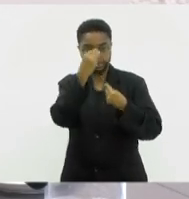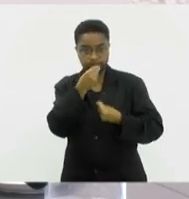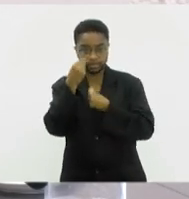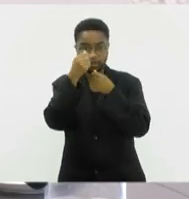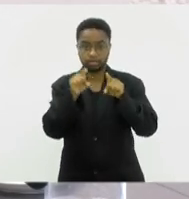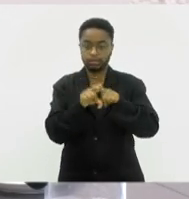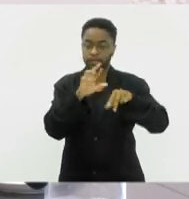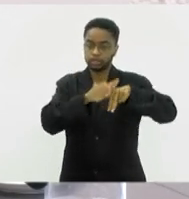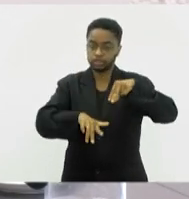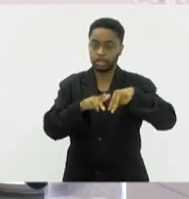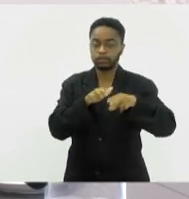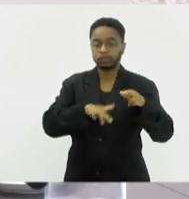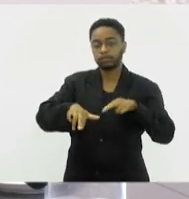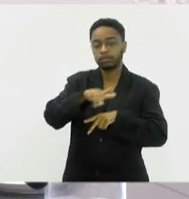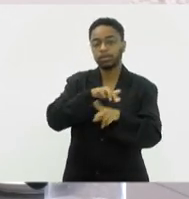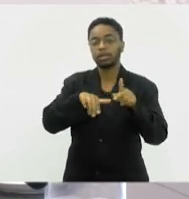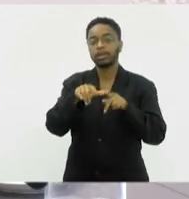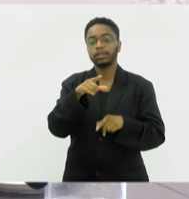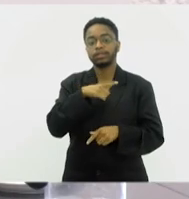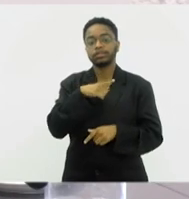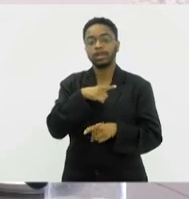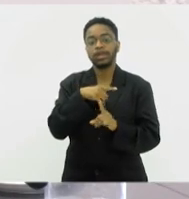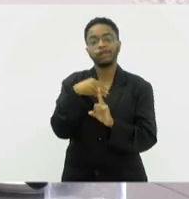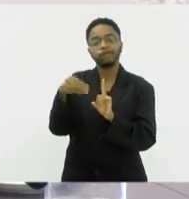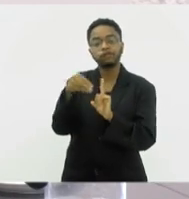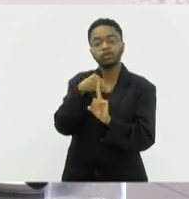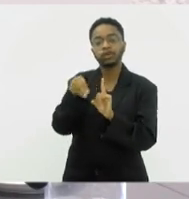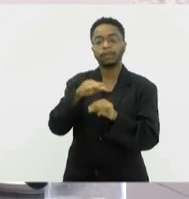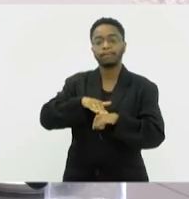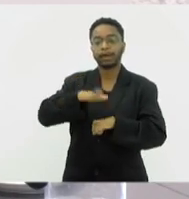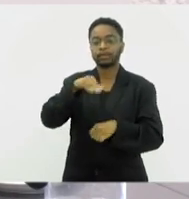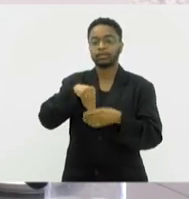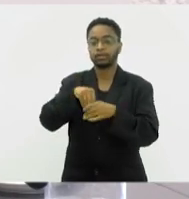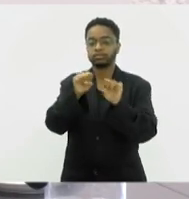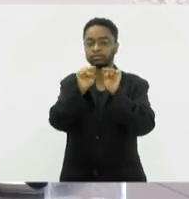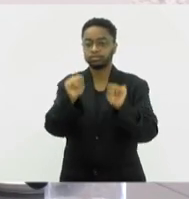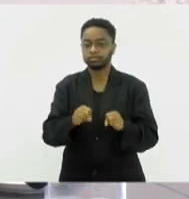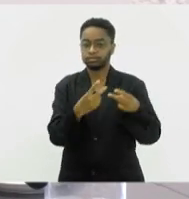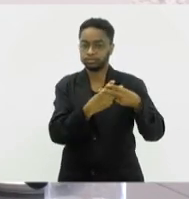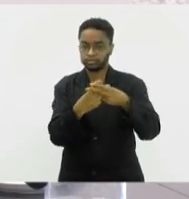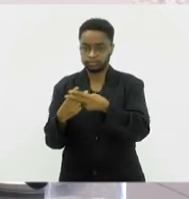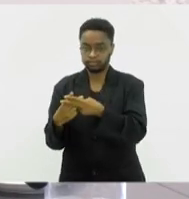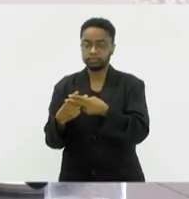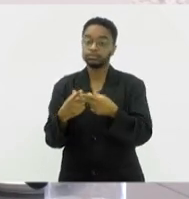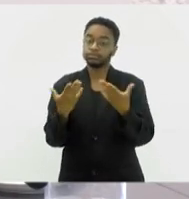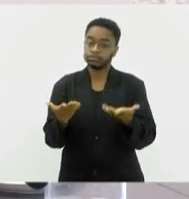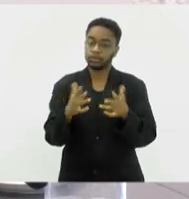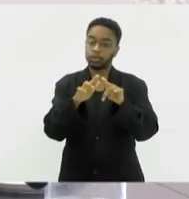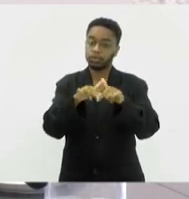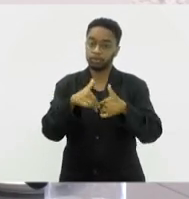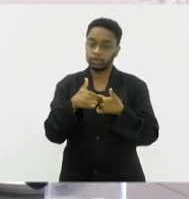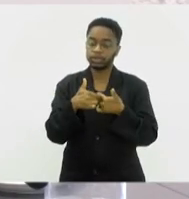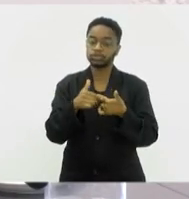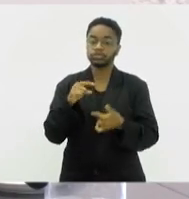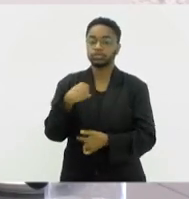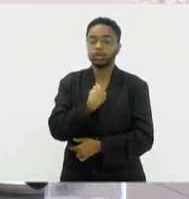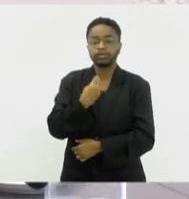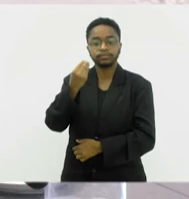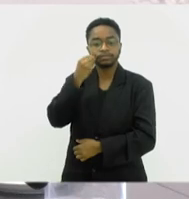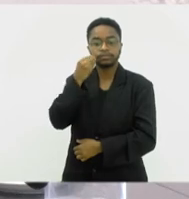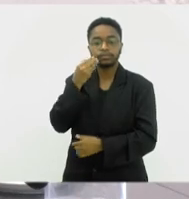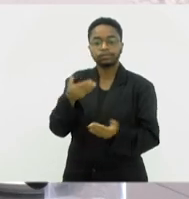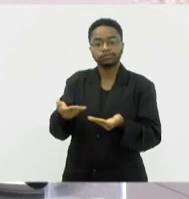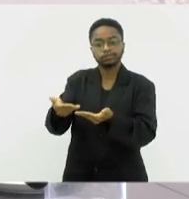e gênero, eles são ainda mais vulnerabilizados dentro do sistema penitenciário e, por isso, um pouco da aposta de trazer